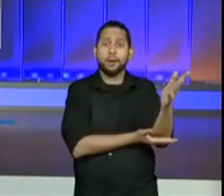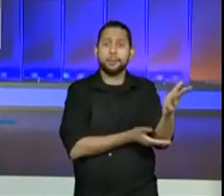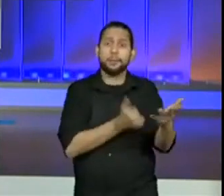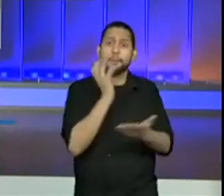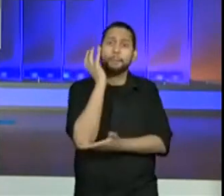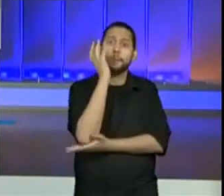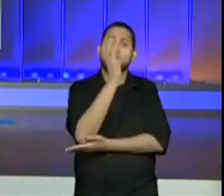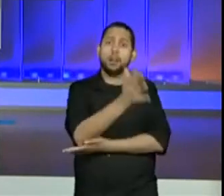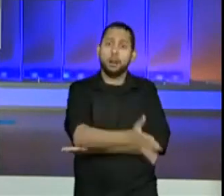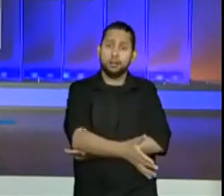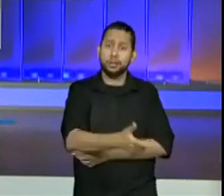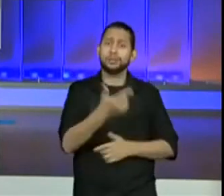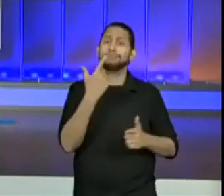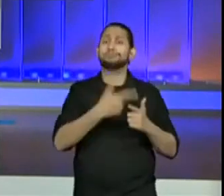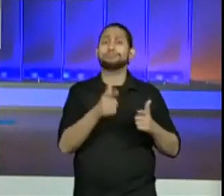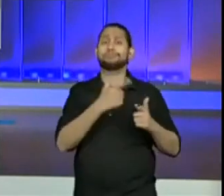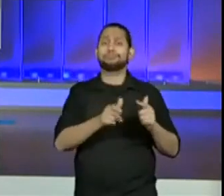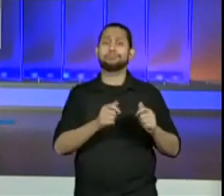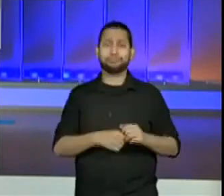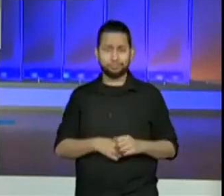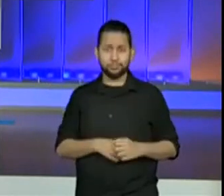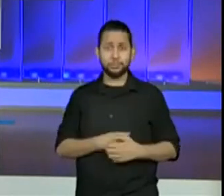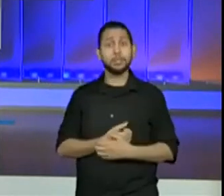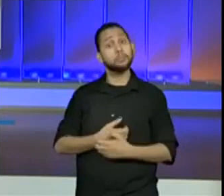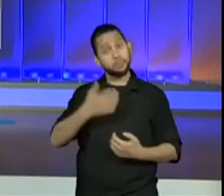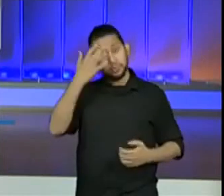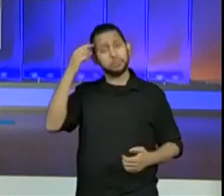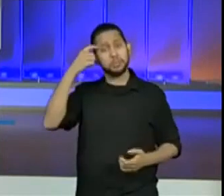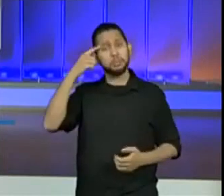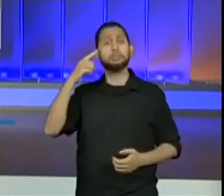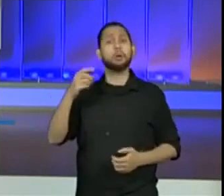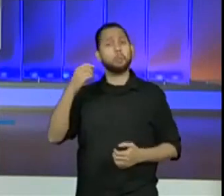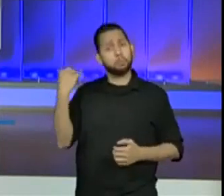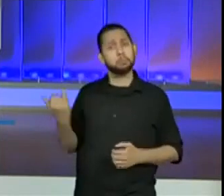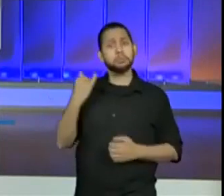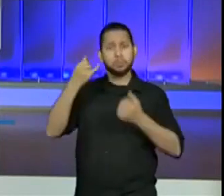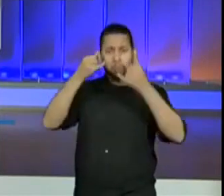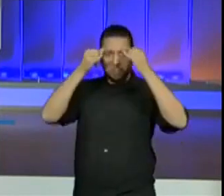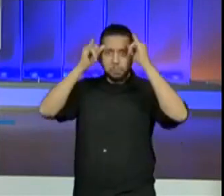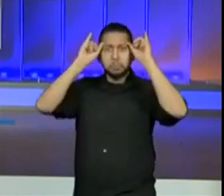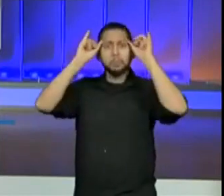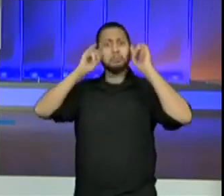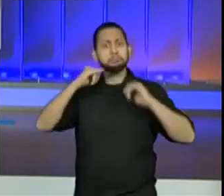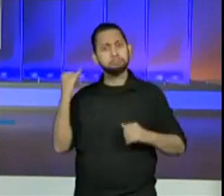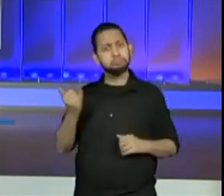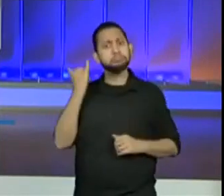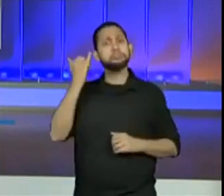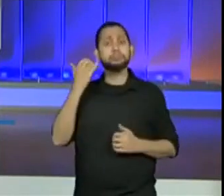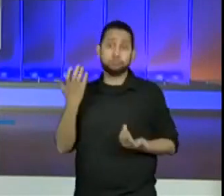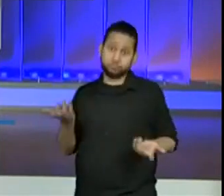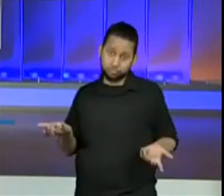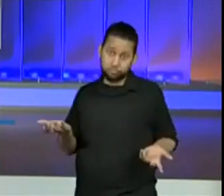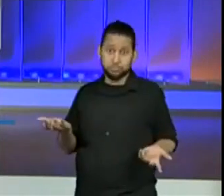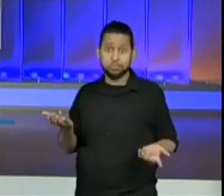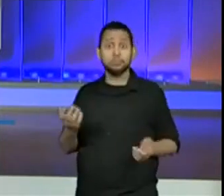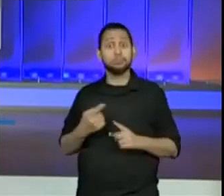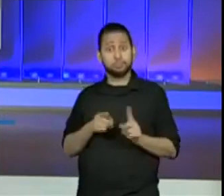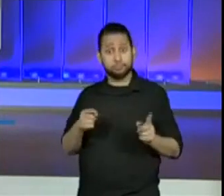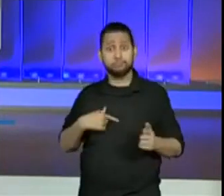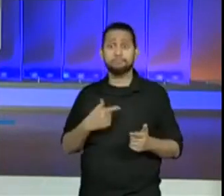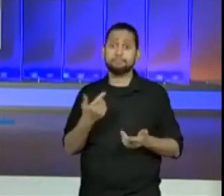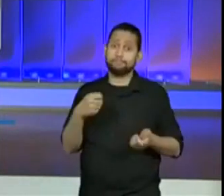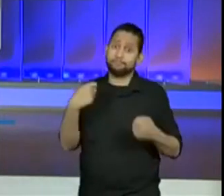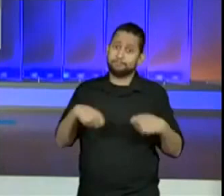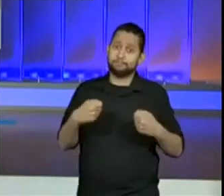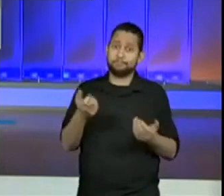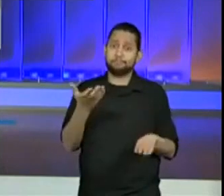com grande valor, não é? Então, um motivo para que esses trechos sejam transformados em pasto.